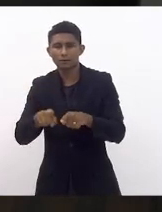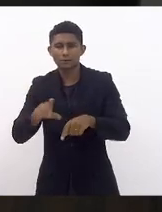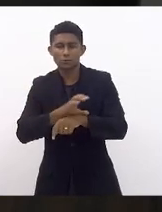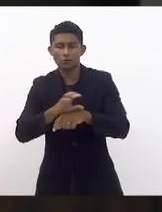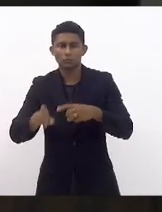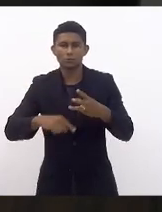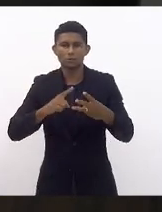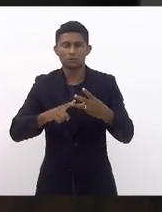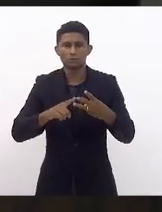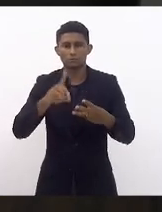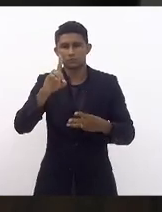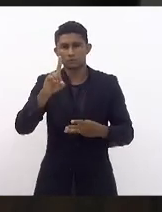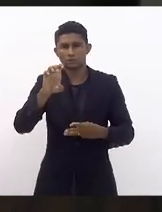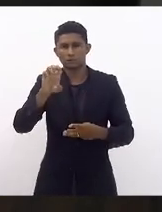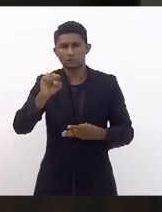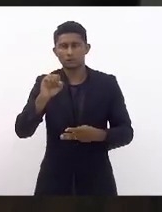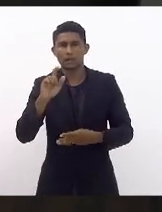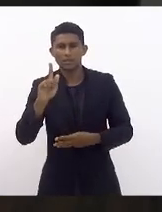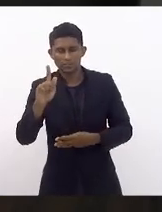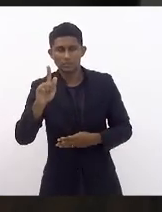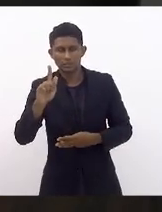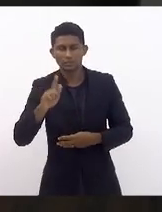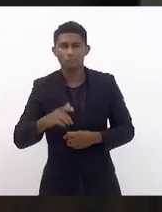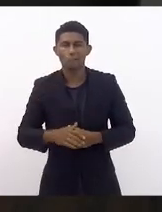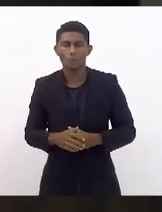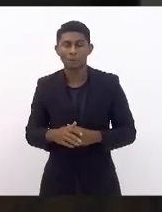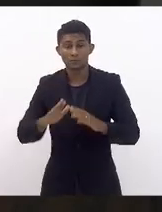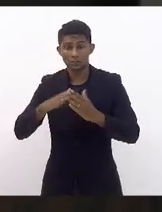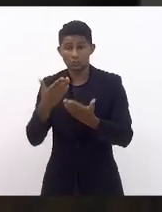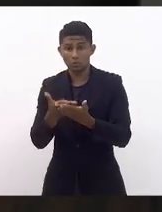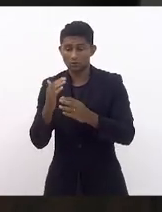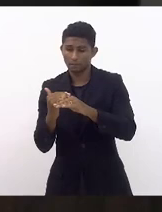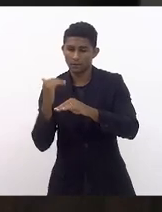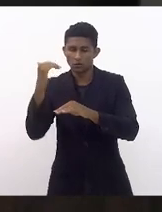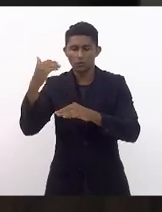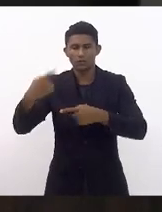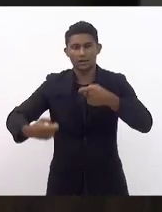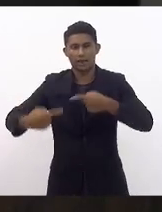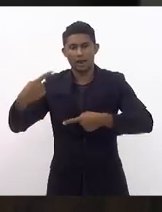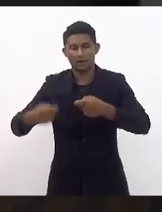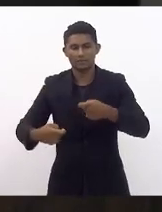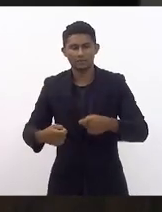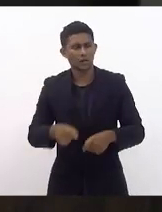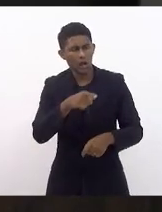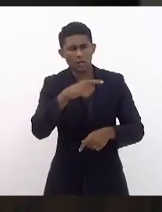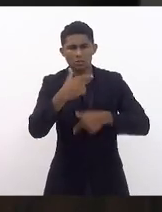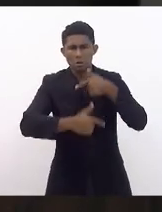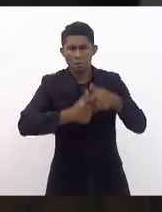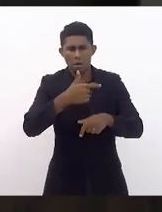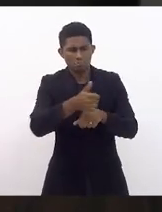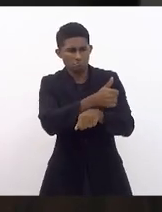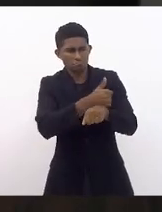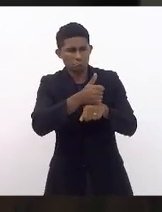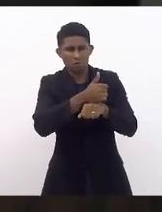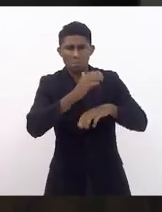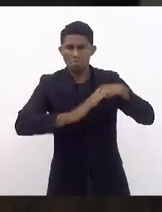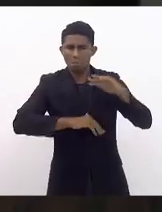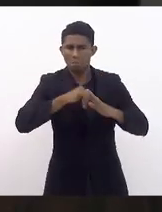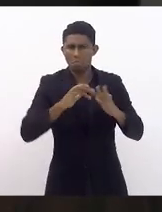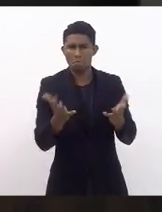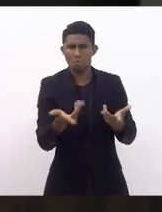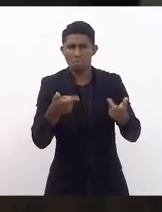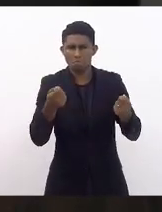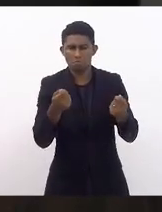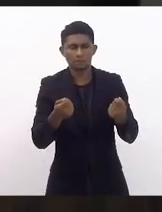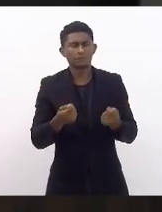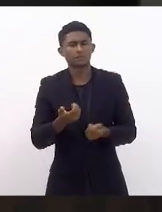dos Diplomados da Escola Superior de Guerra. Exerceu a sua profissão com excelência, sendo reconhecido pelos